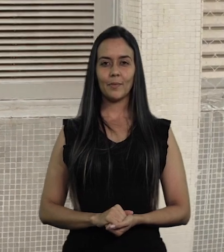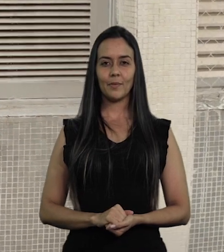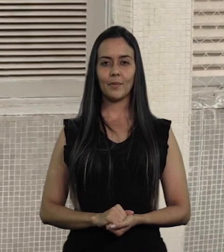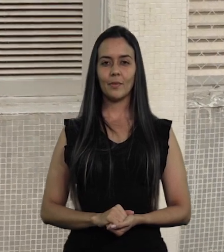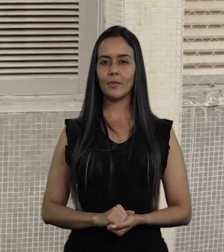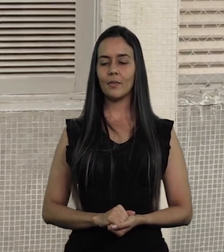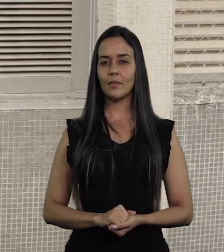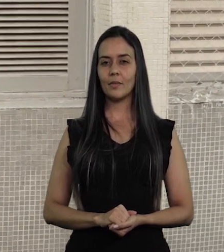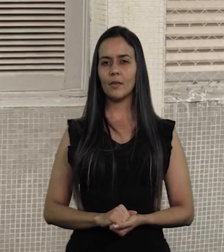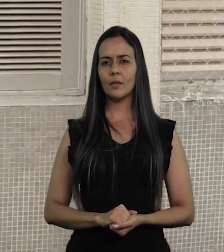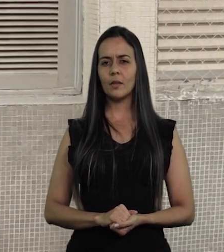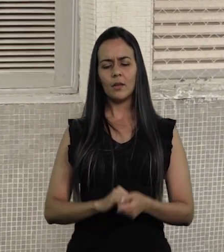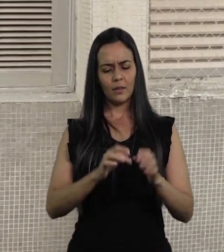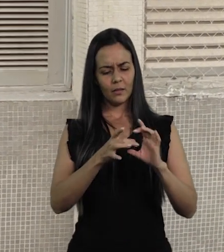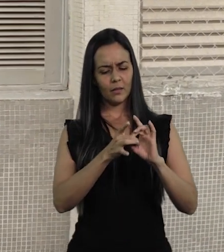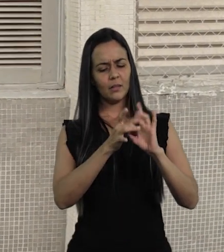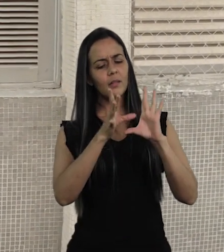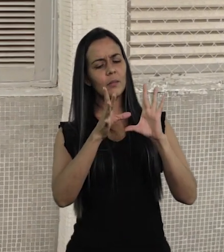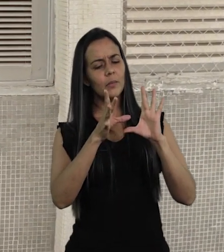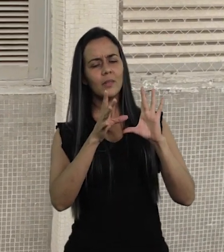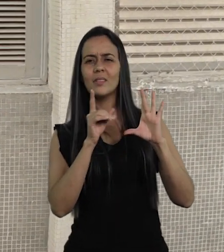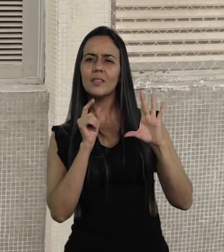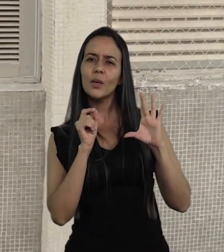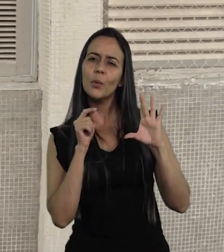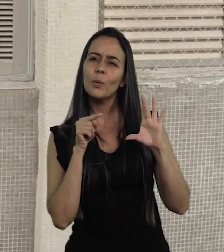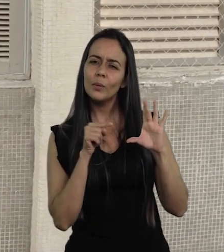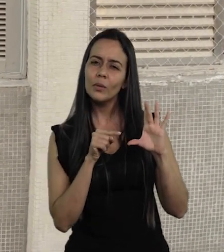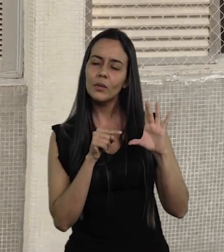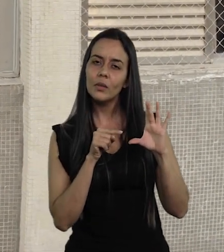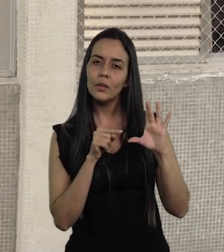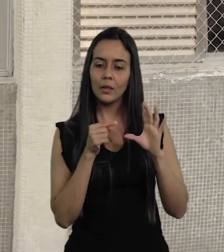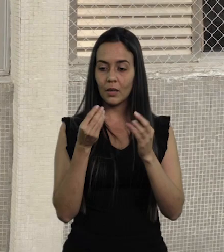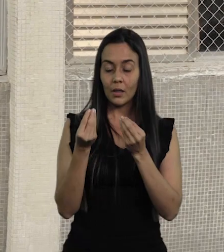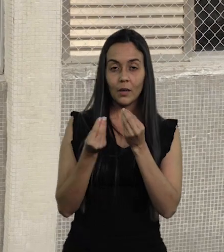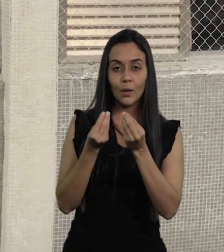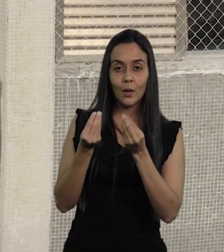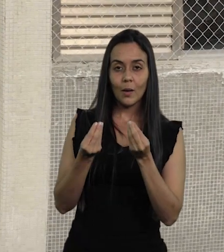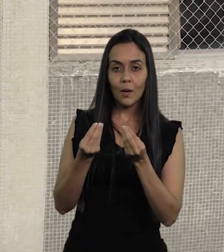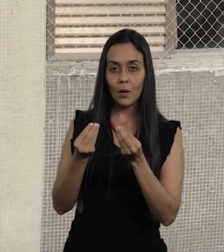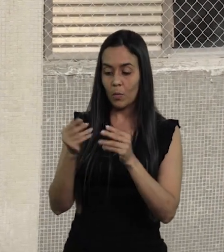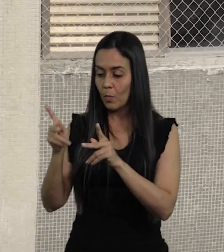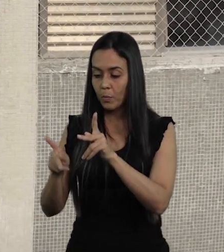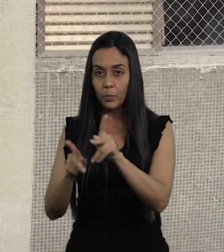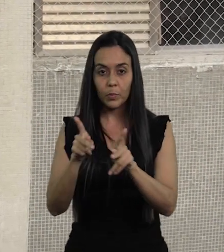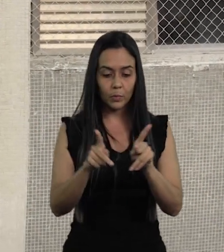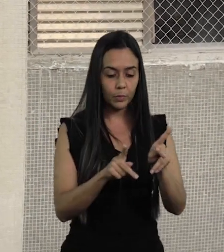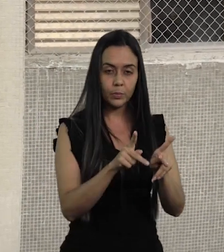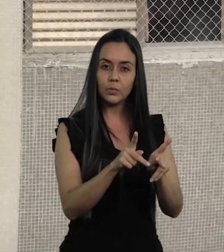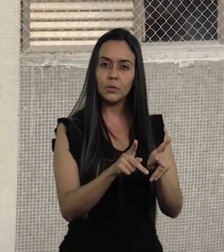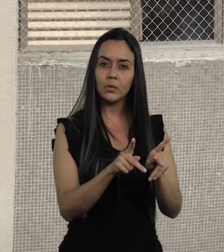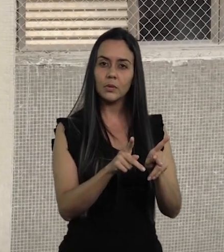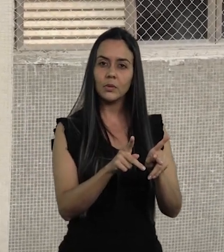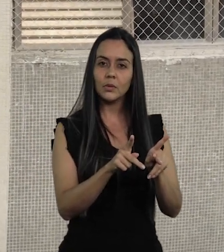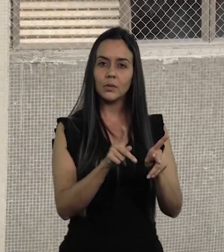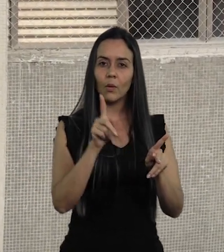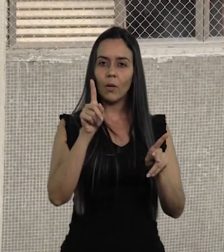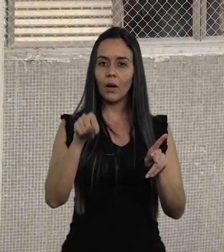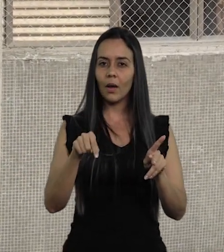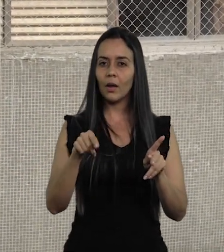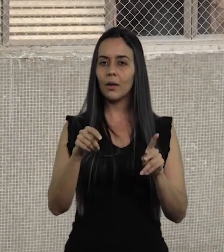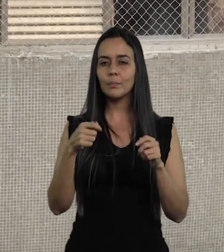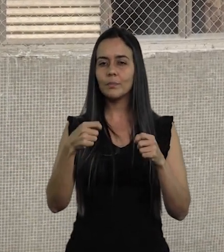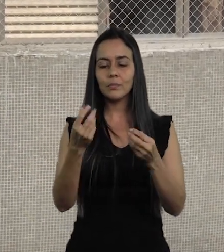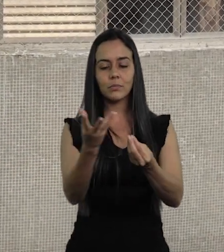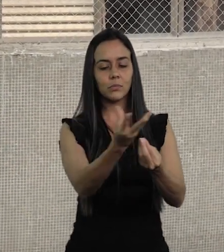A maior liberdade que nós temos enquanto público é a liberdade da intimidade com a obra de